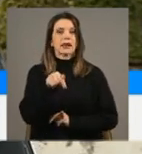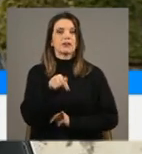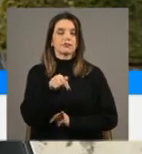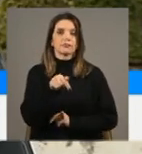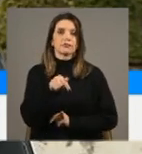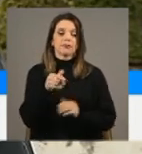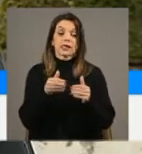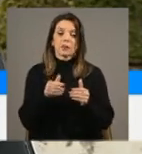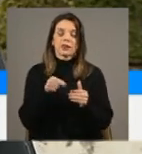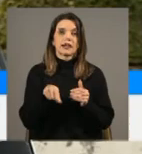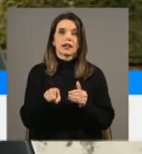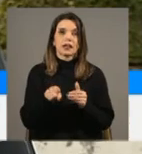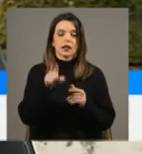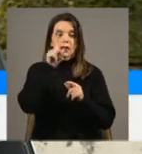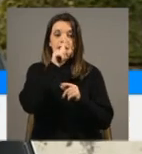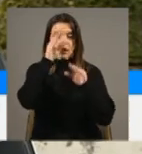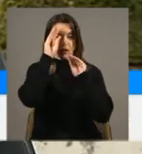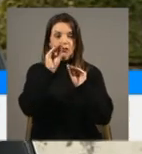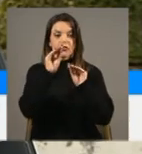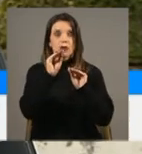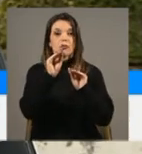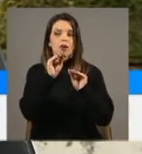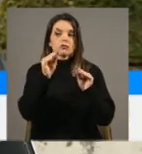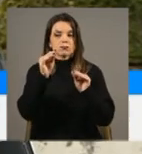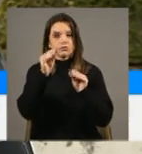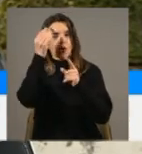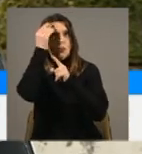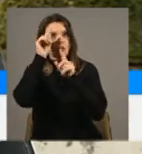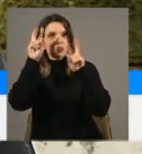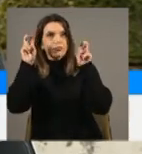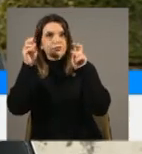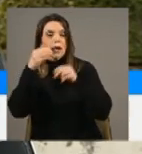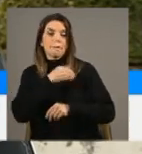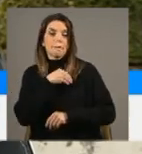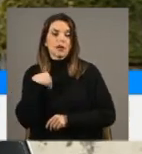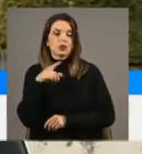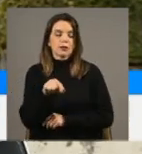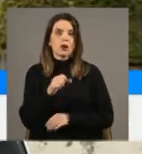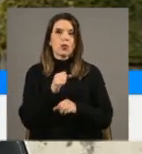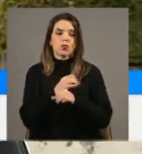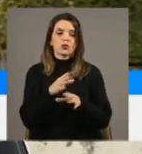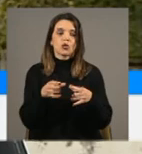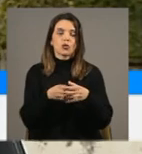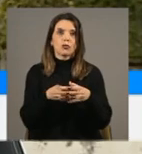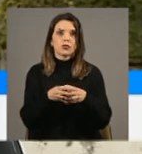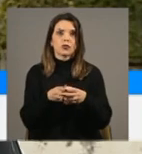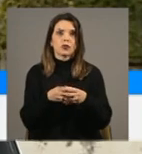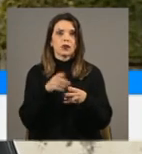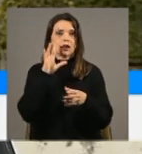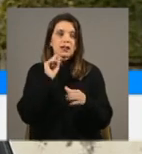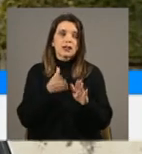momento, e quem forma médicos são os médicos. E há outras classes que neste momento estão a tentar